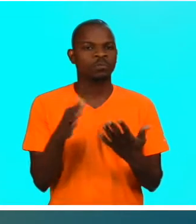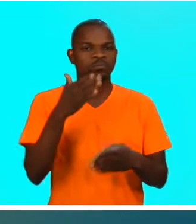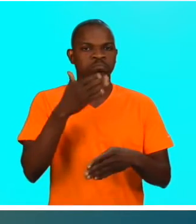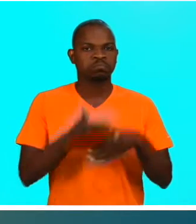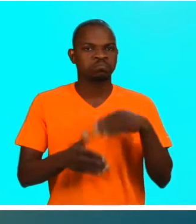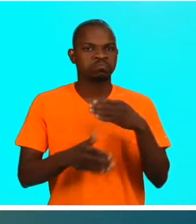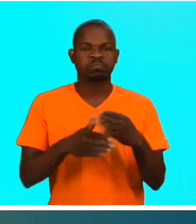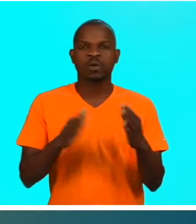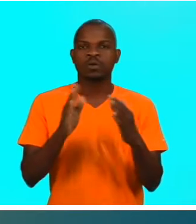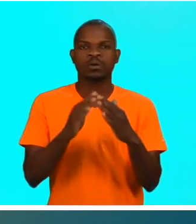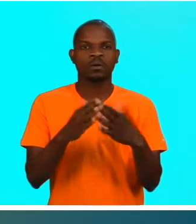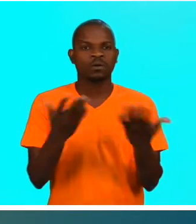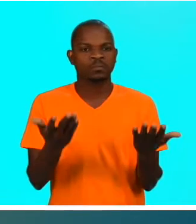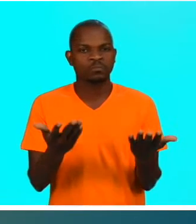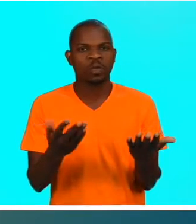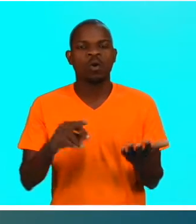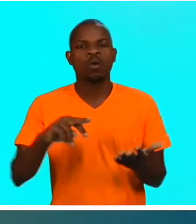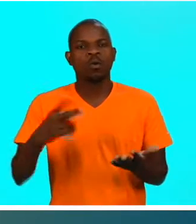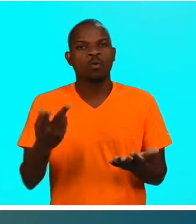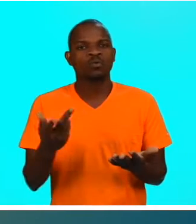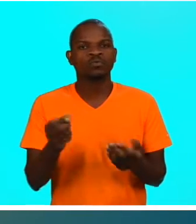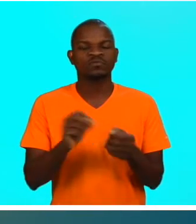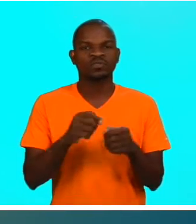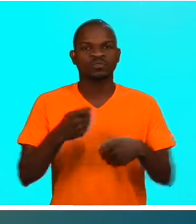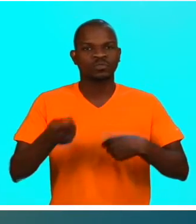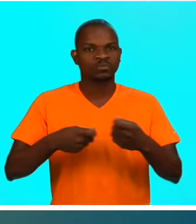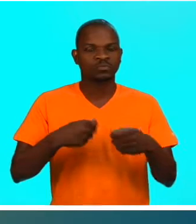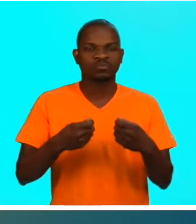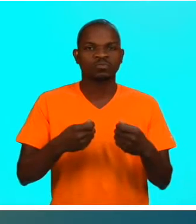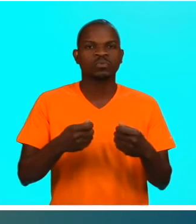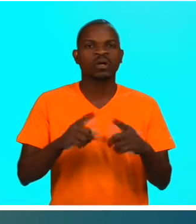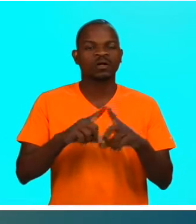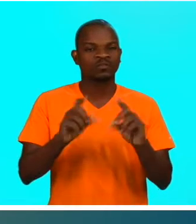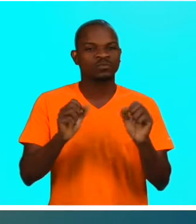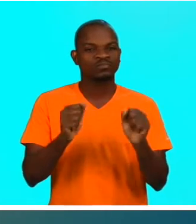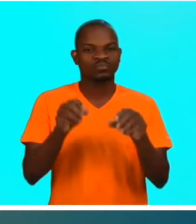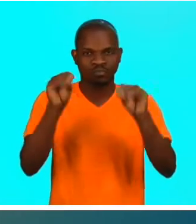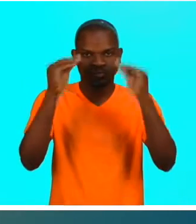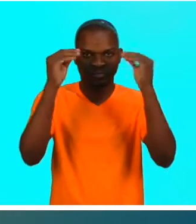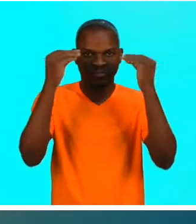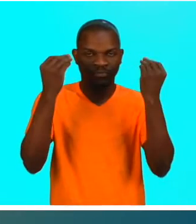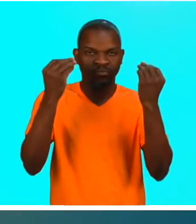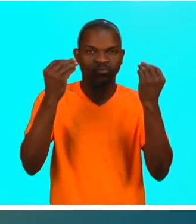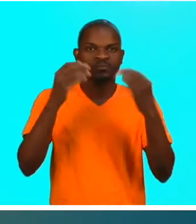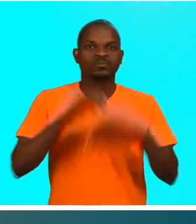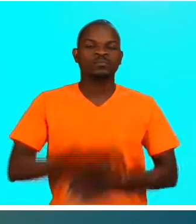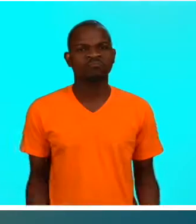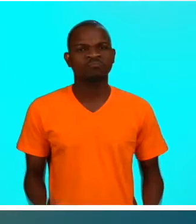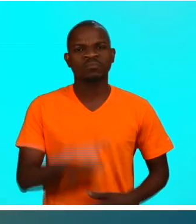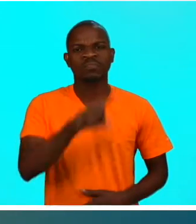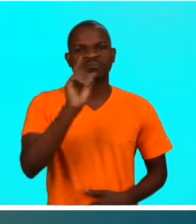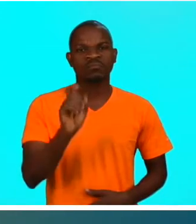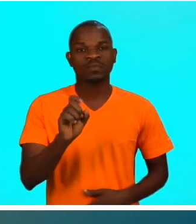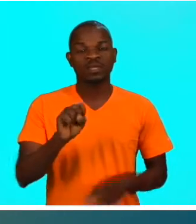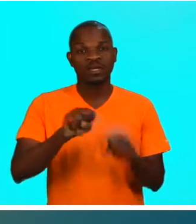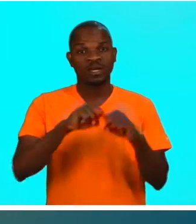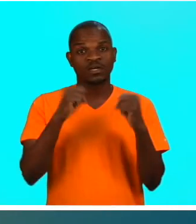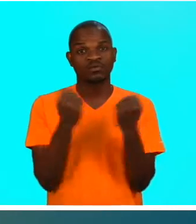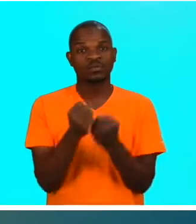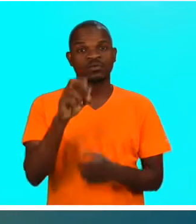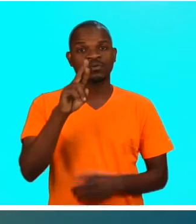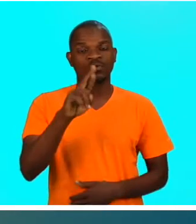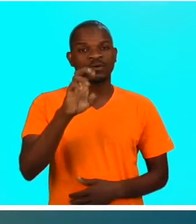construíram algumas casas, elas fazem o seu próprio negócio com base neste encontro econômico. Será